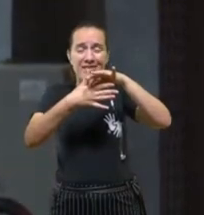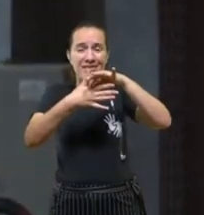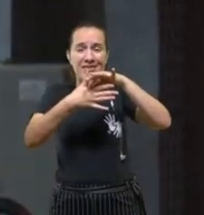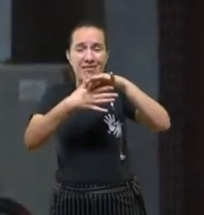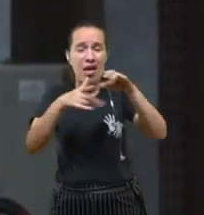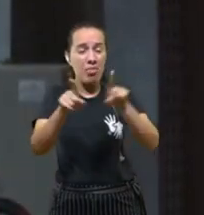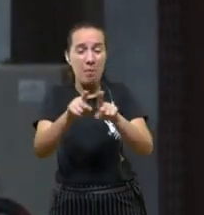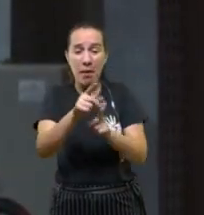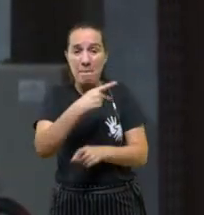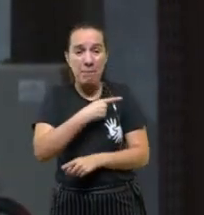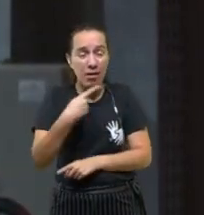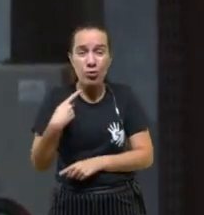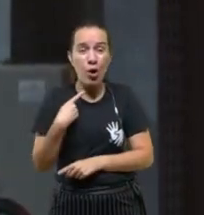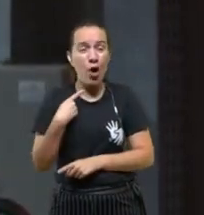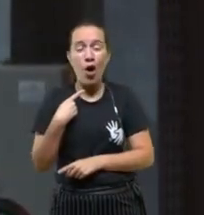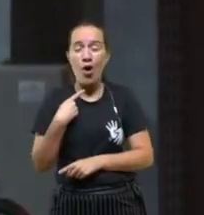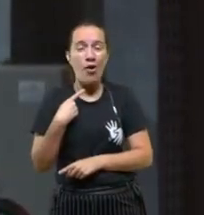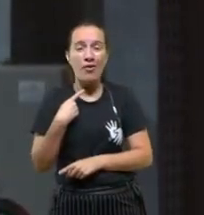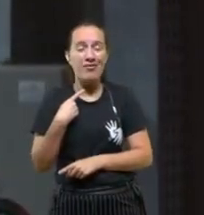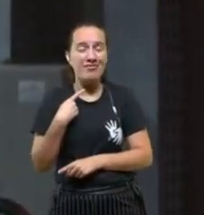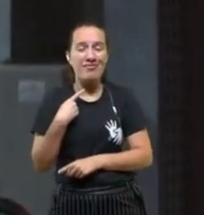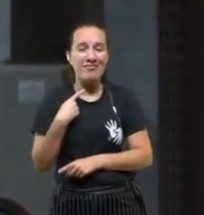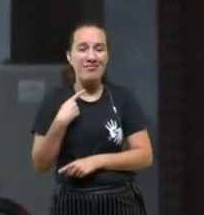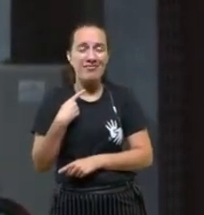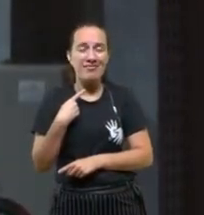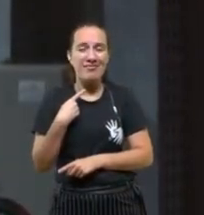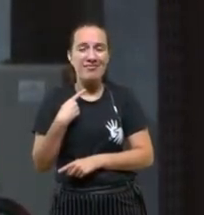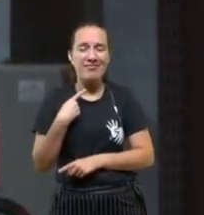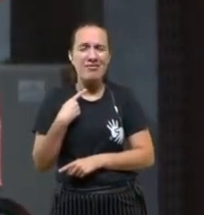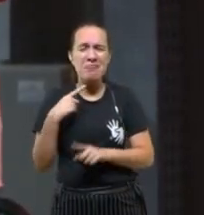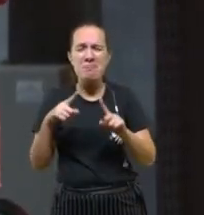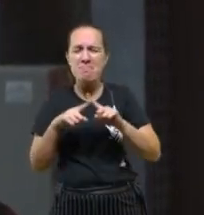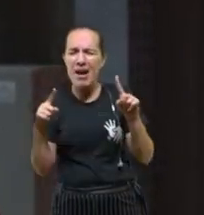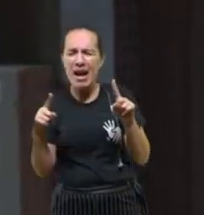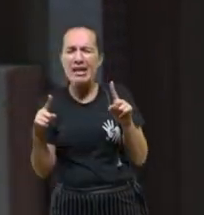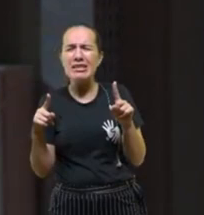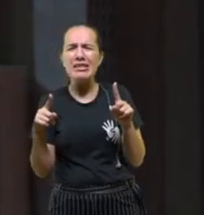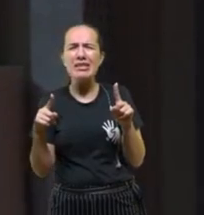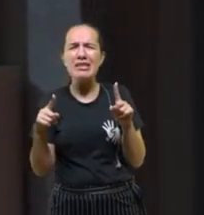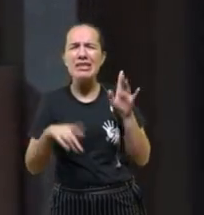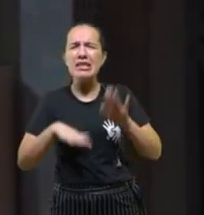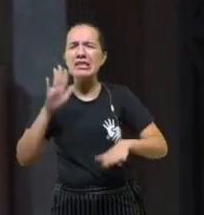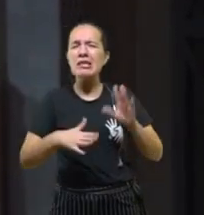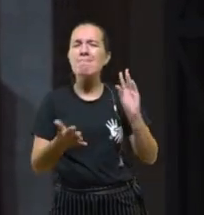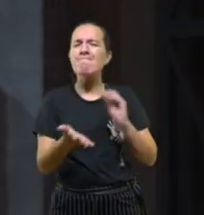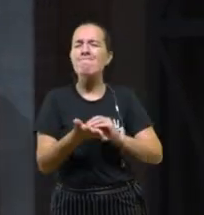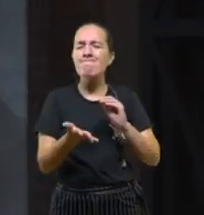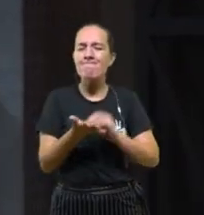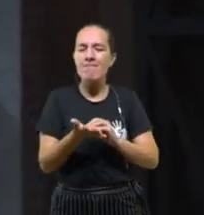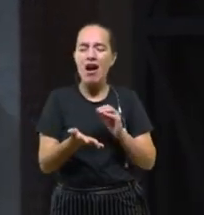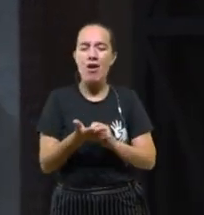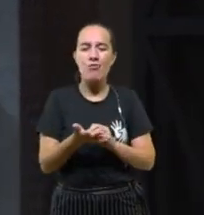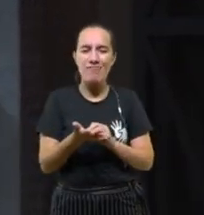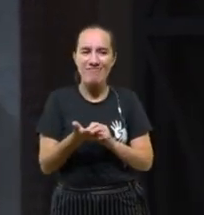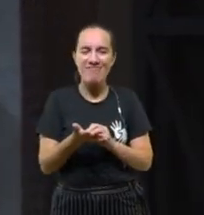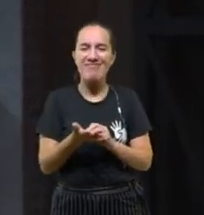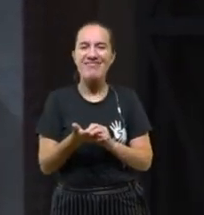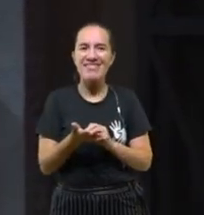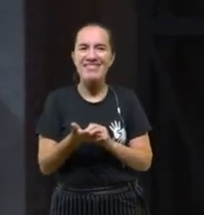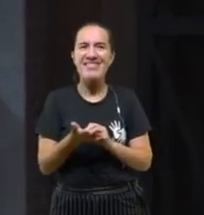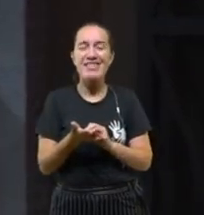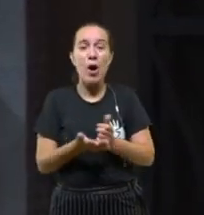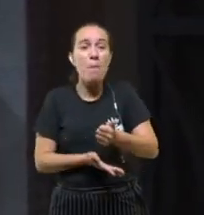e pastores e pessoas, mas o que falta, sabe,